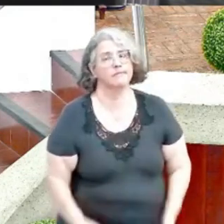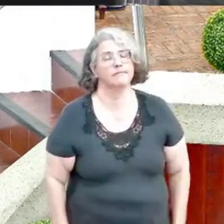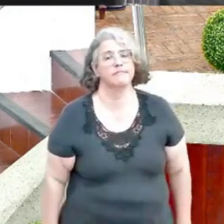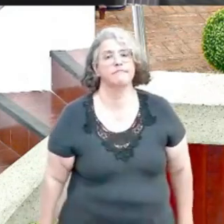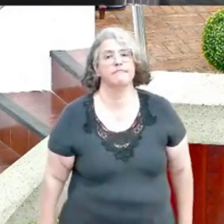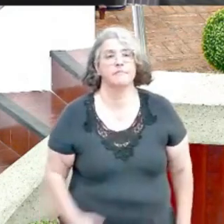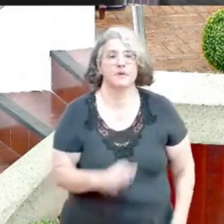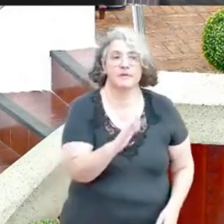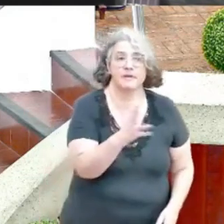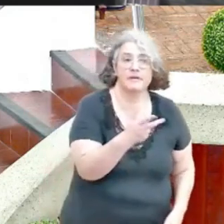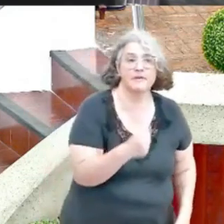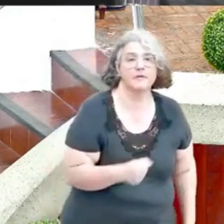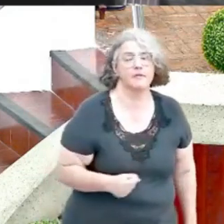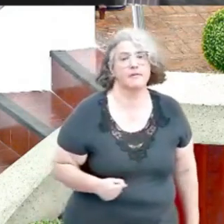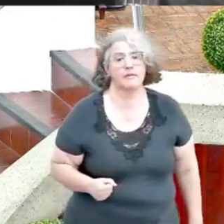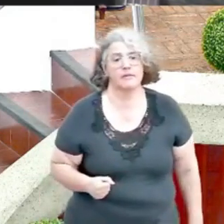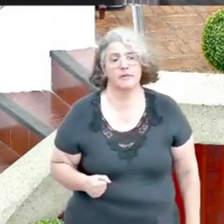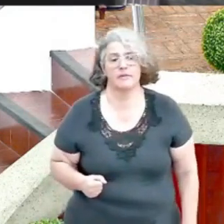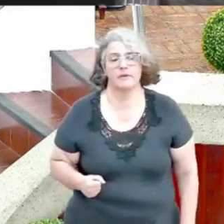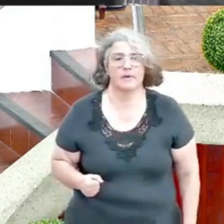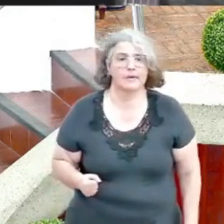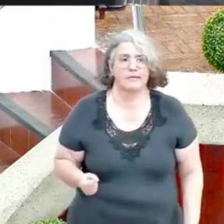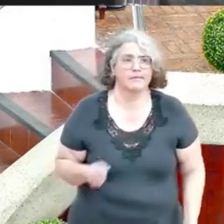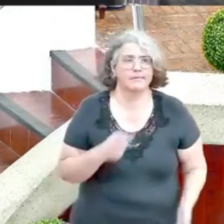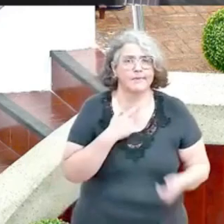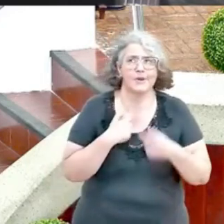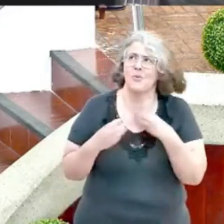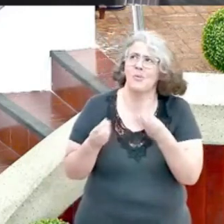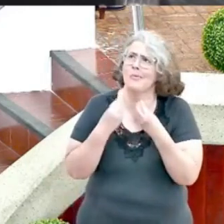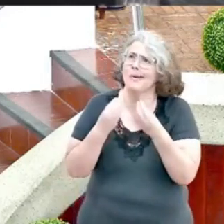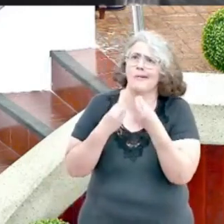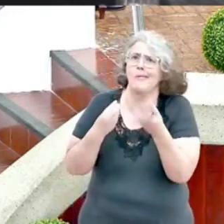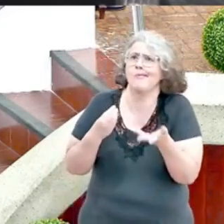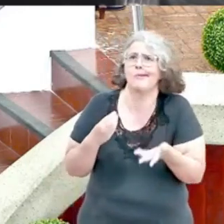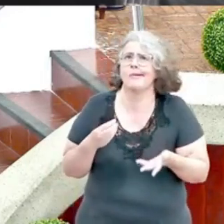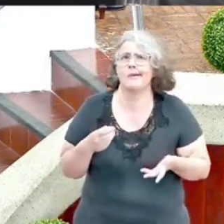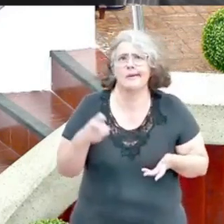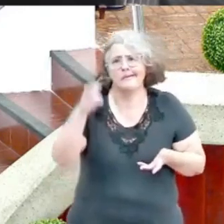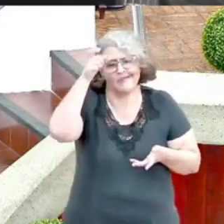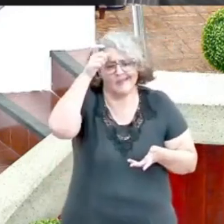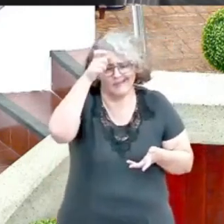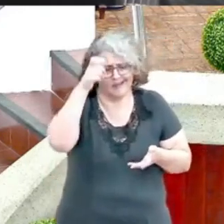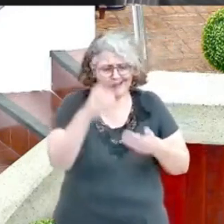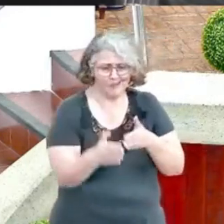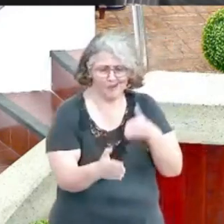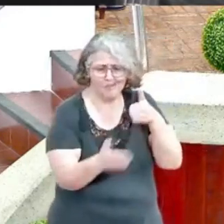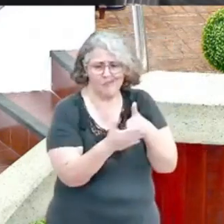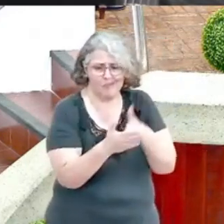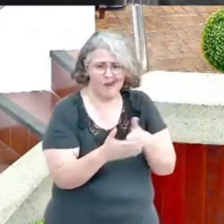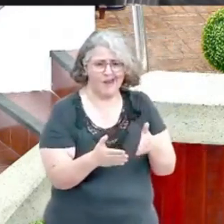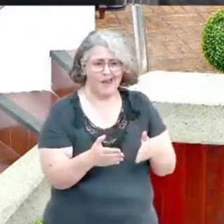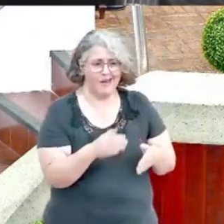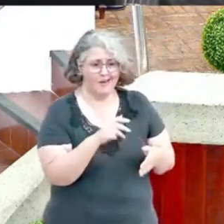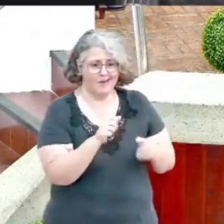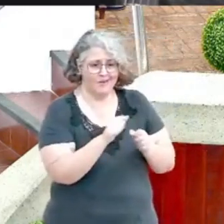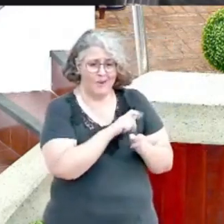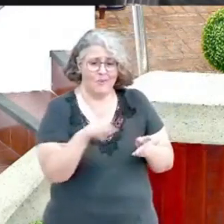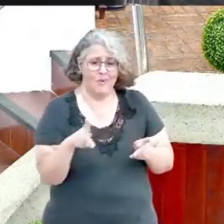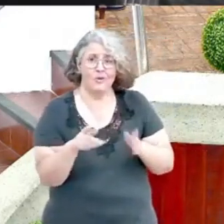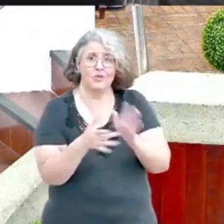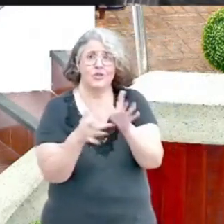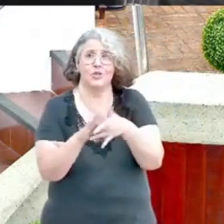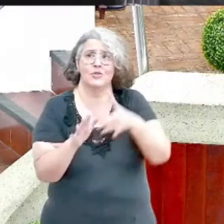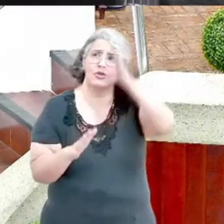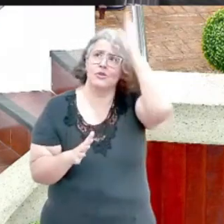isso significa e não adianta ficar tentando adivinhar. Como assim? Como que Satanás barra o caminho do apóstolo de Jesus Cristo?